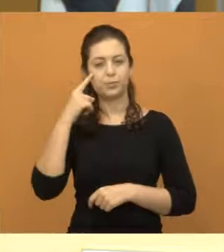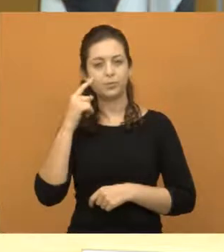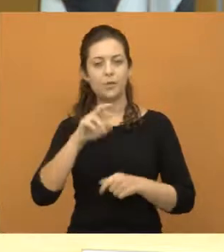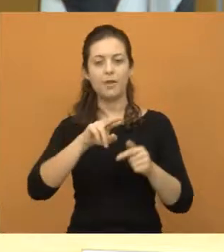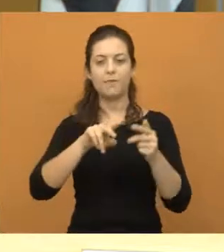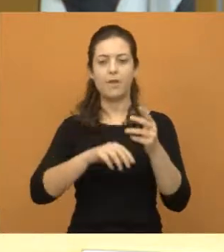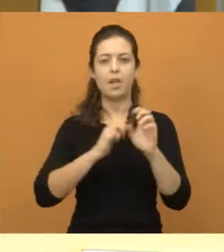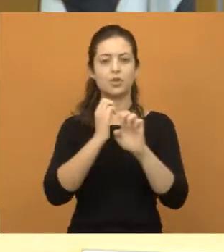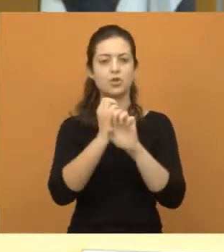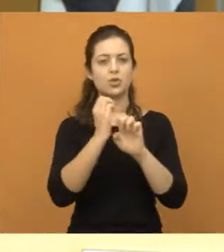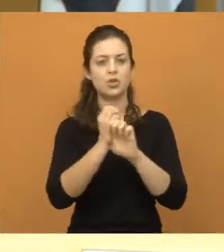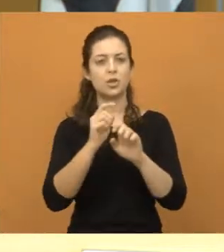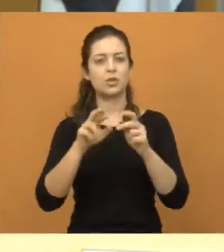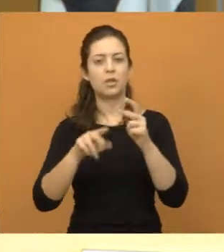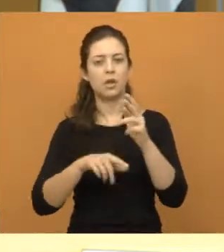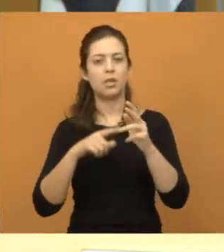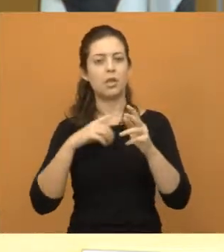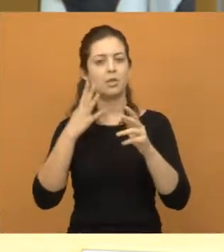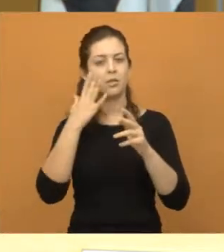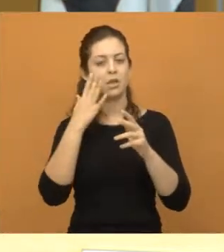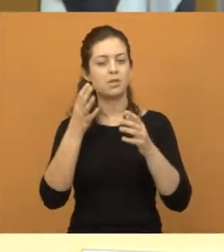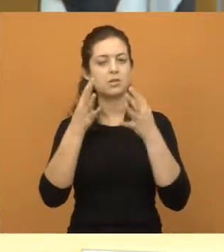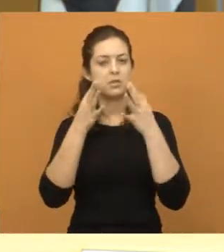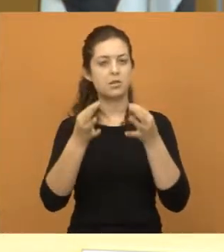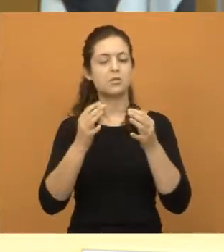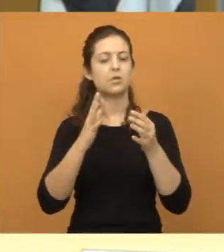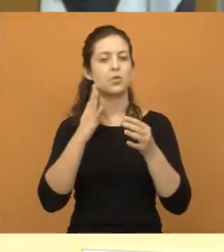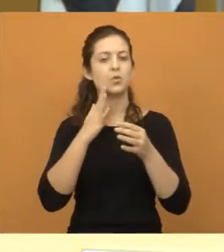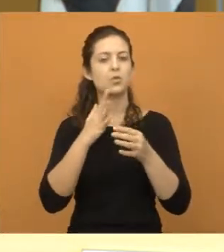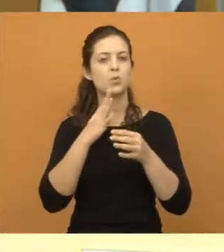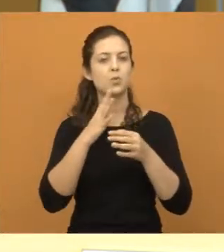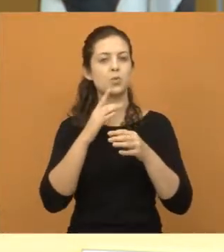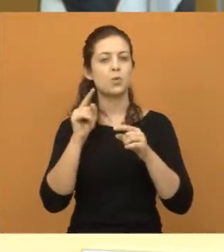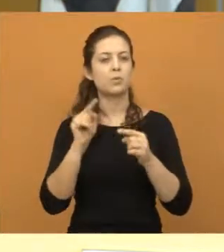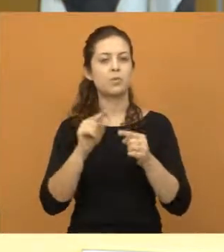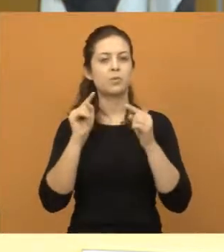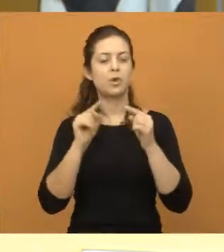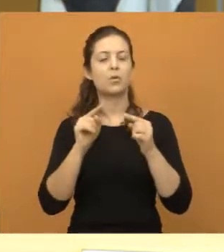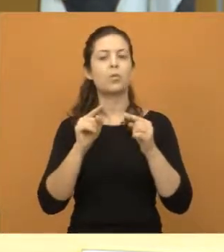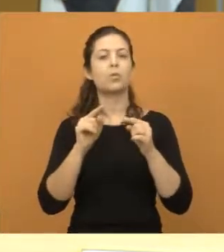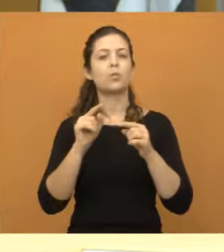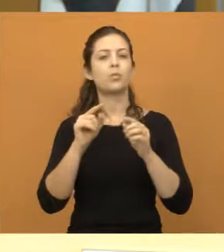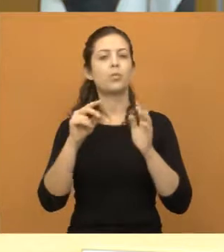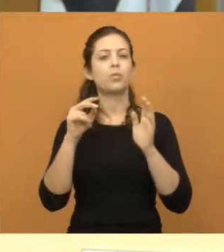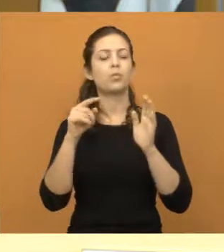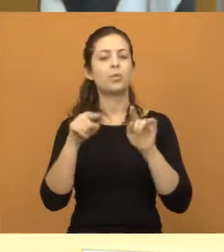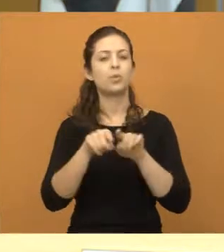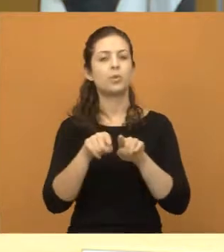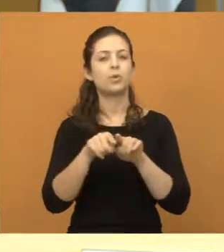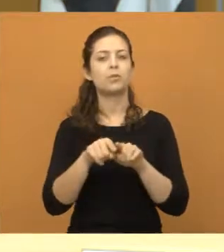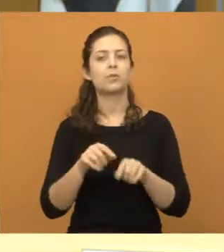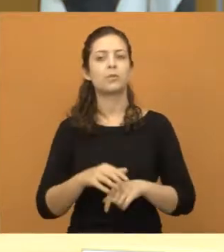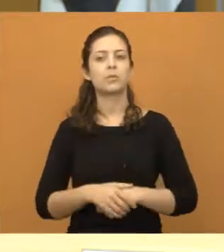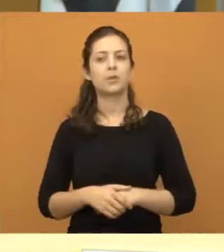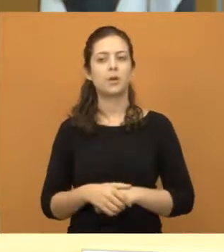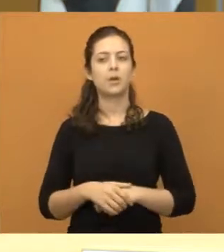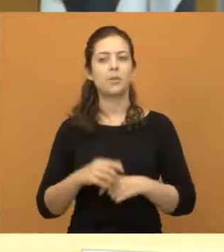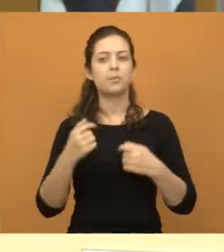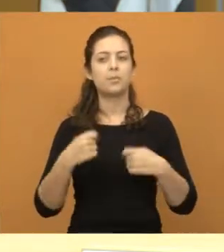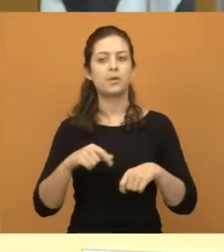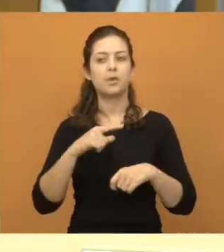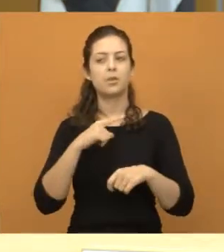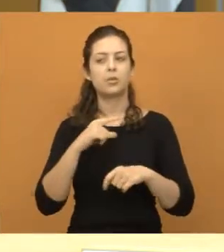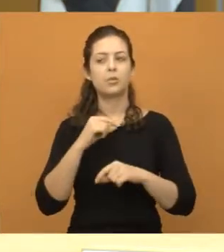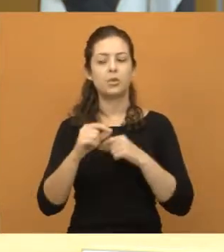vários engenheiros, por sua expertise, foram destacados para ocupar essas posições, há de se ter